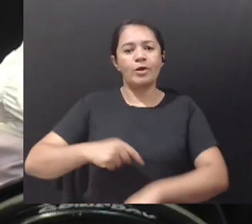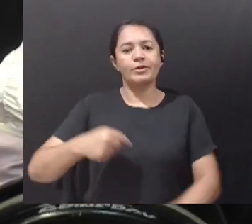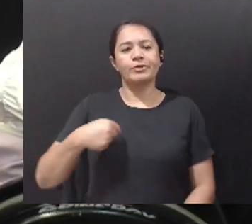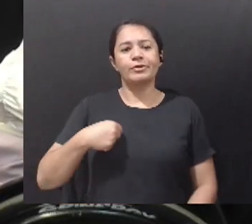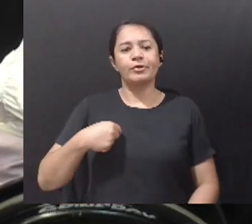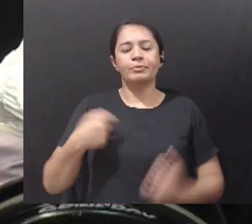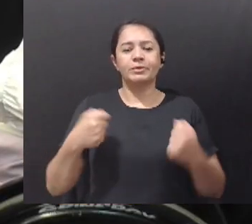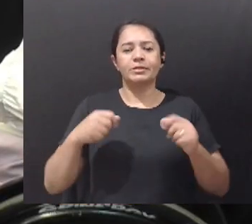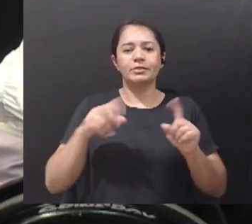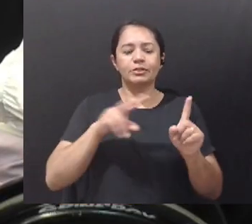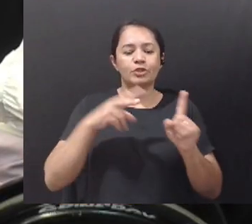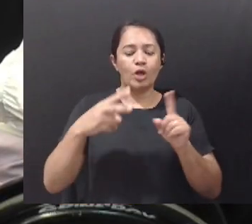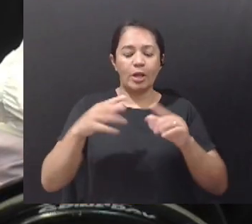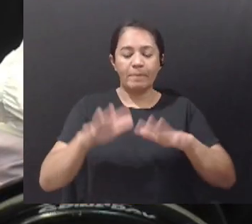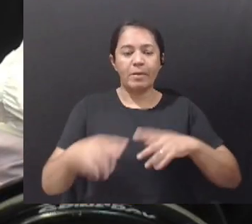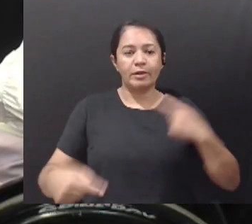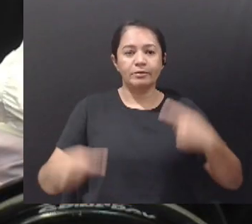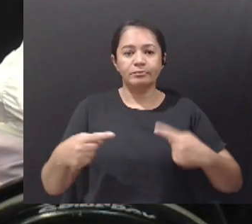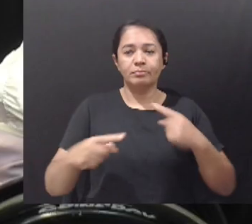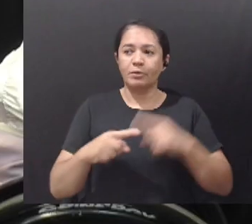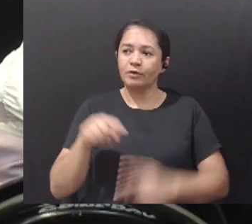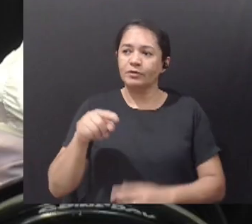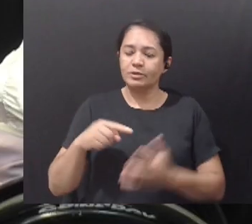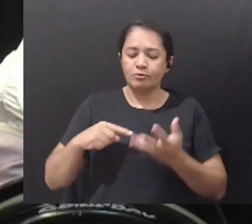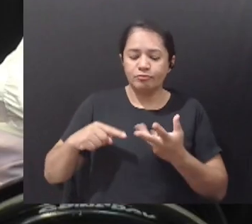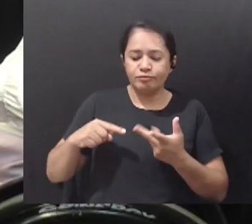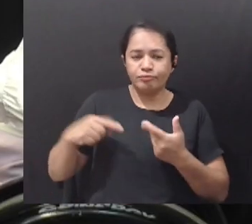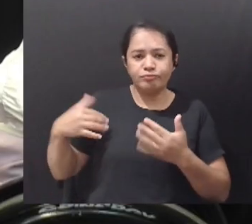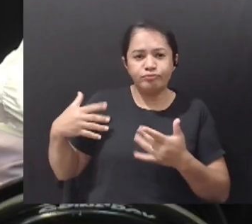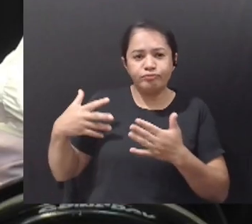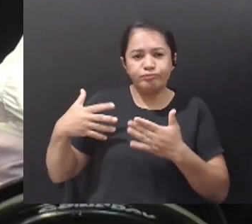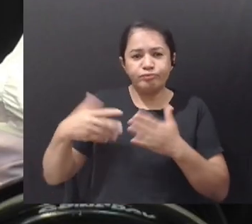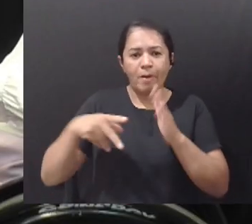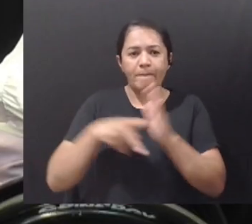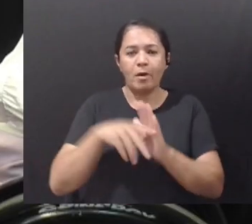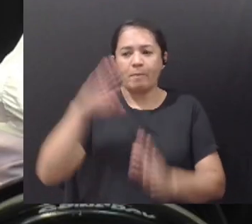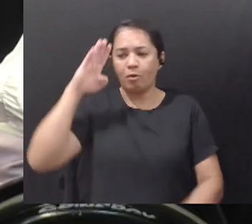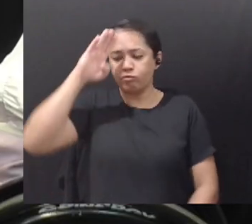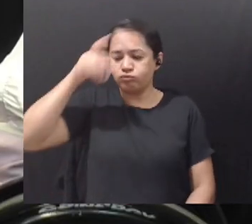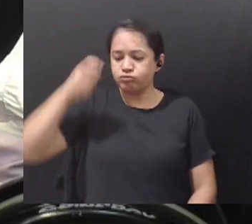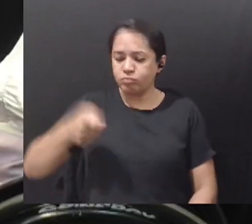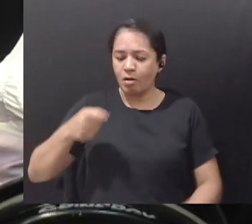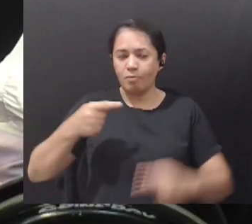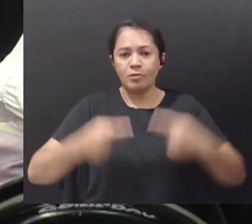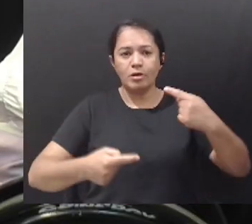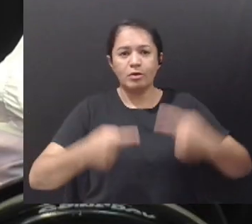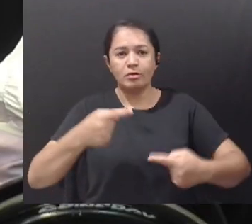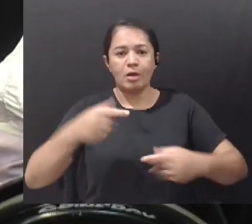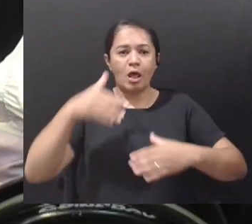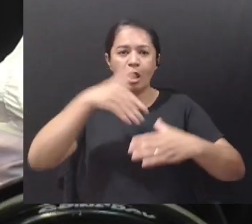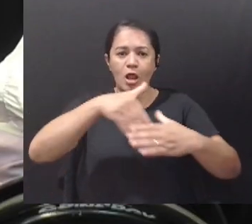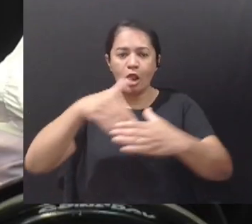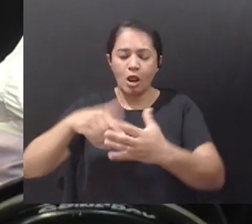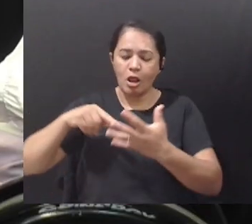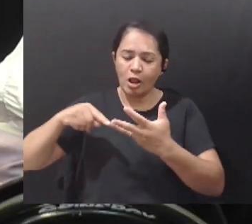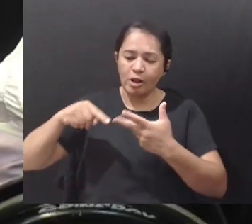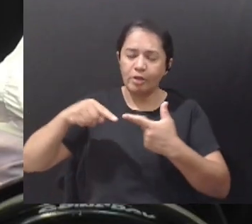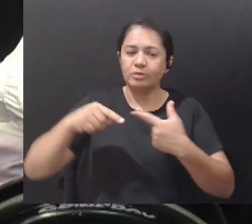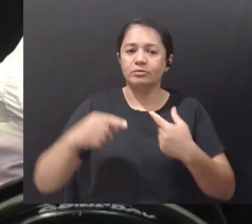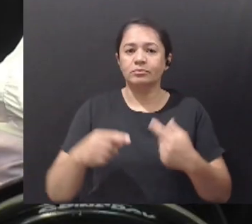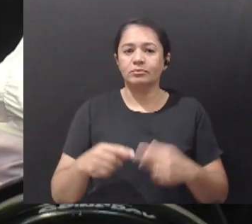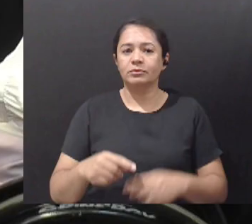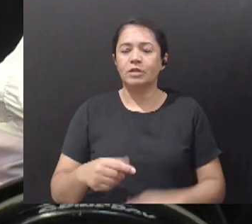política? Porque você pegou toda essa transição da ditadura, eleições indiretas e tudo mais. Não, vou me candidatar. O